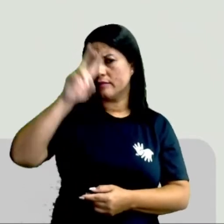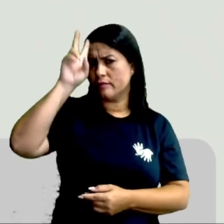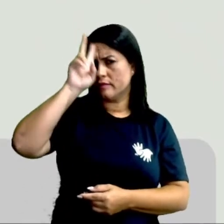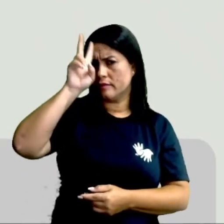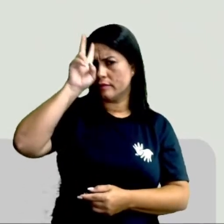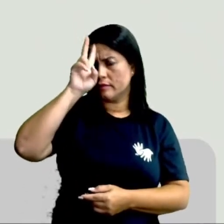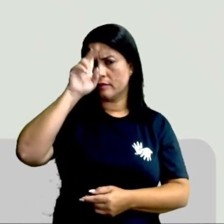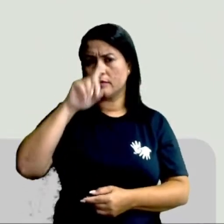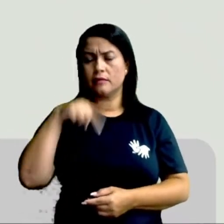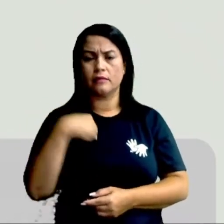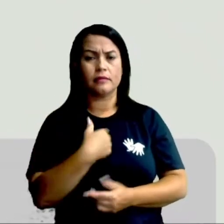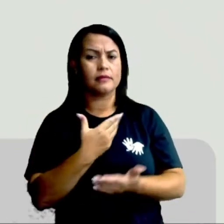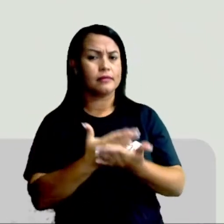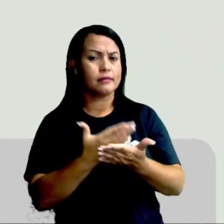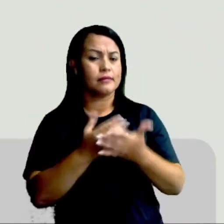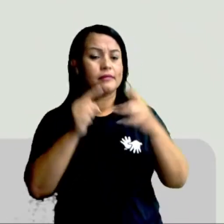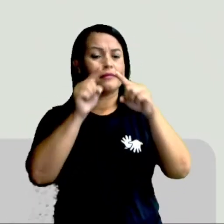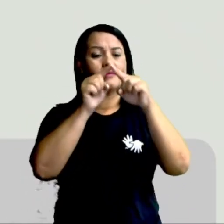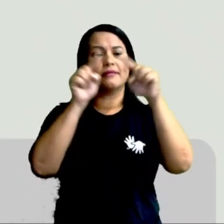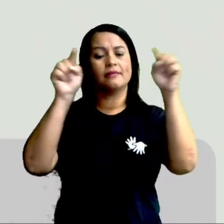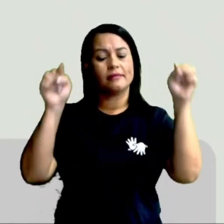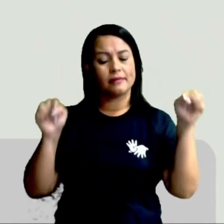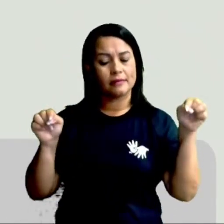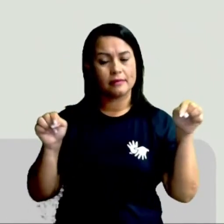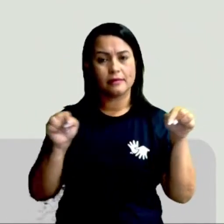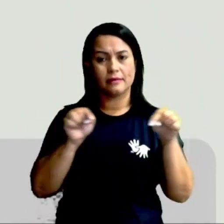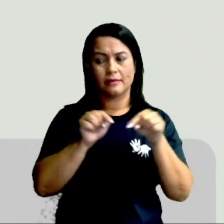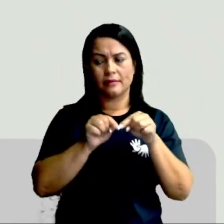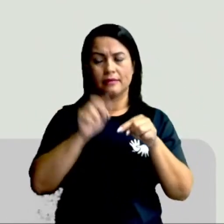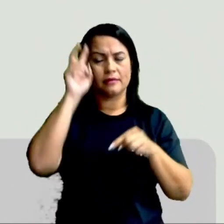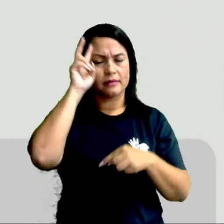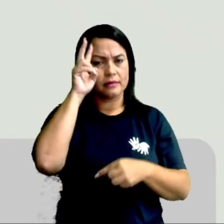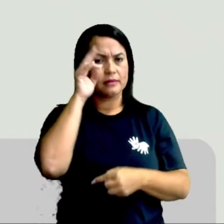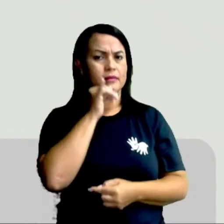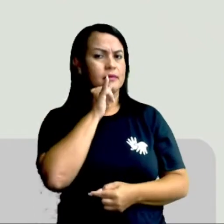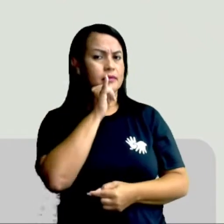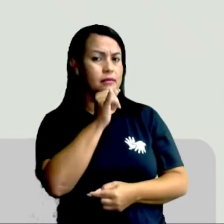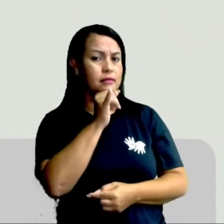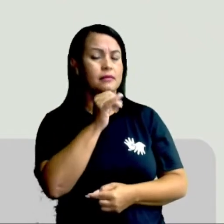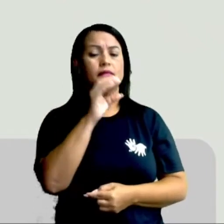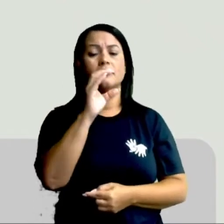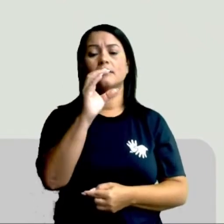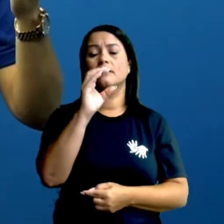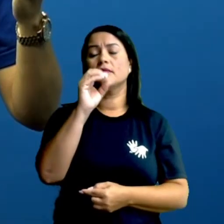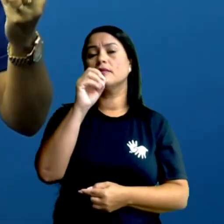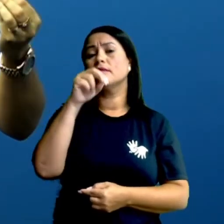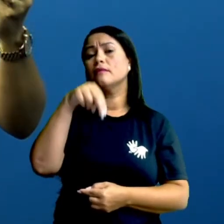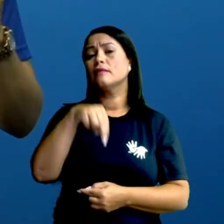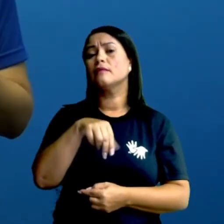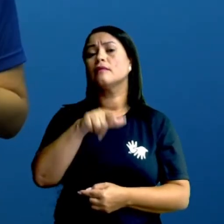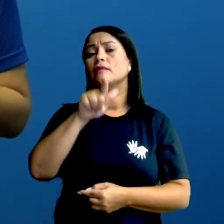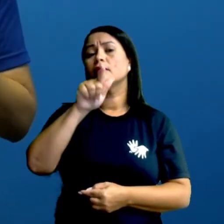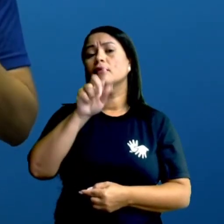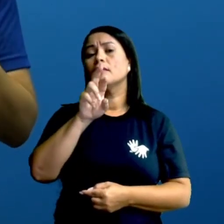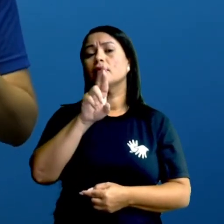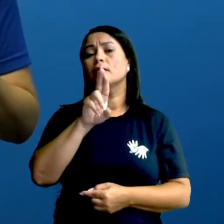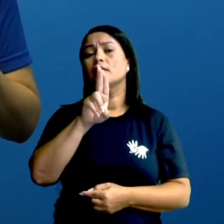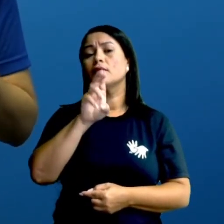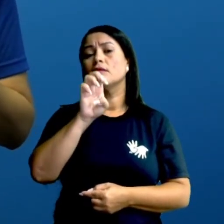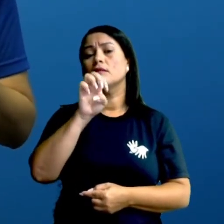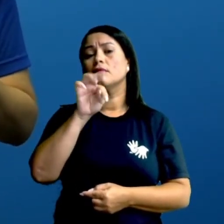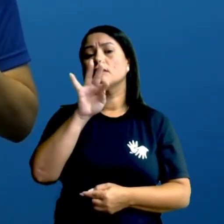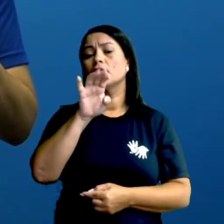lembrados quando a gente estudou retângulo? E eu falei para vocês o seguinte, congruentes, né? O que significa essa